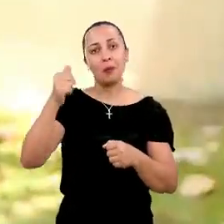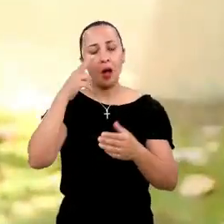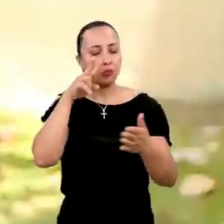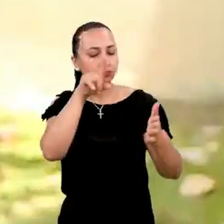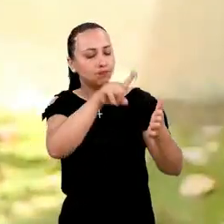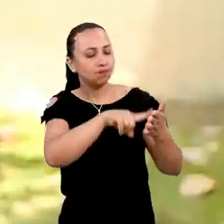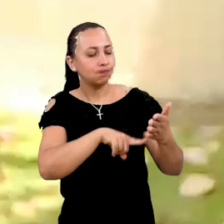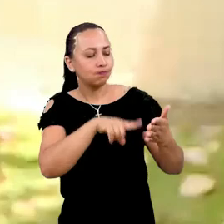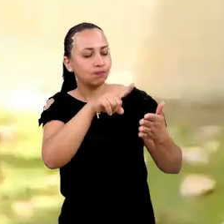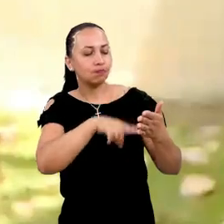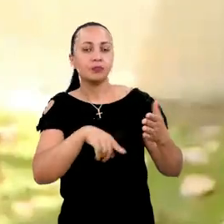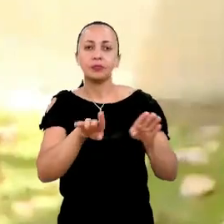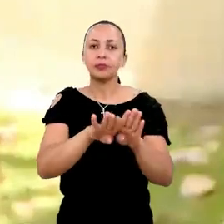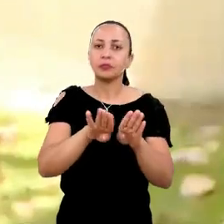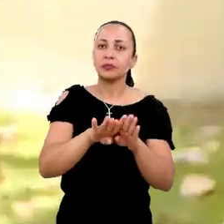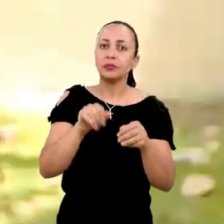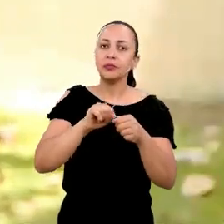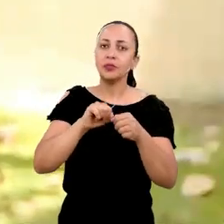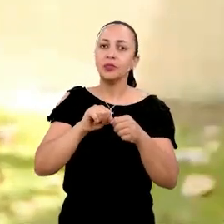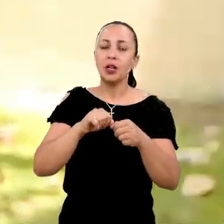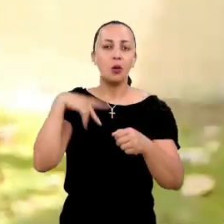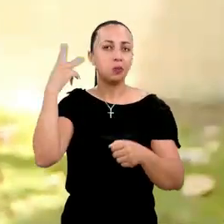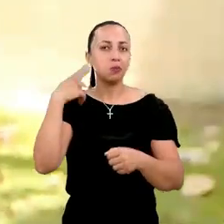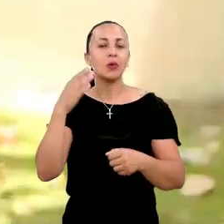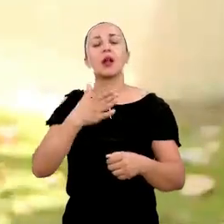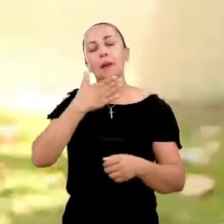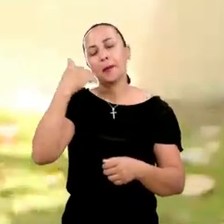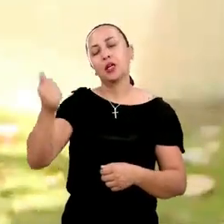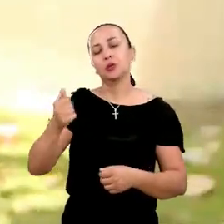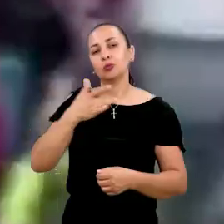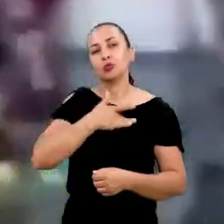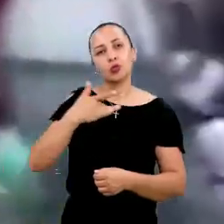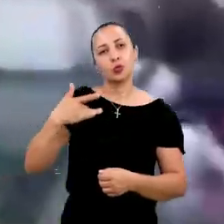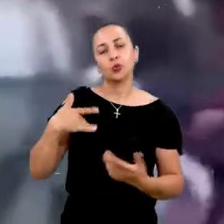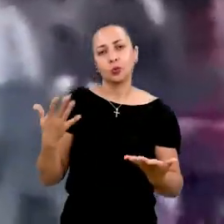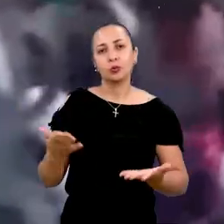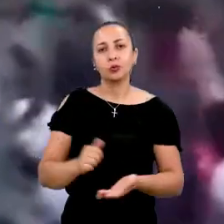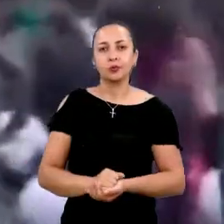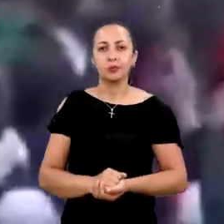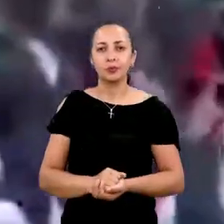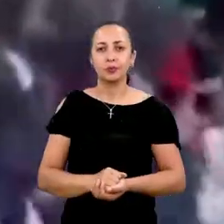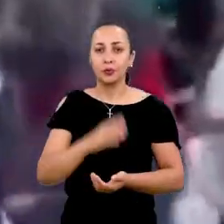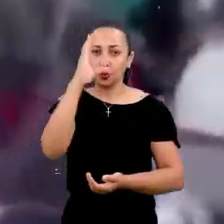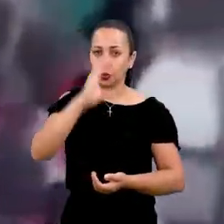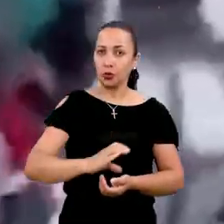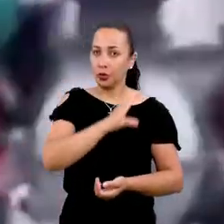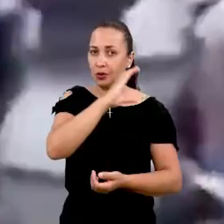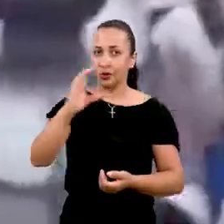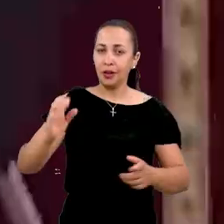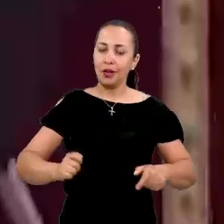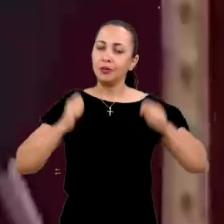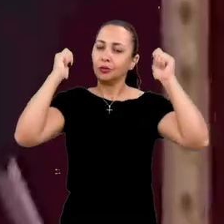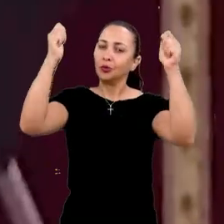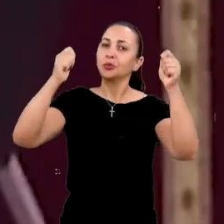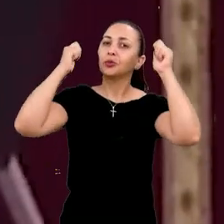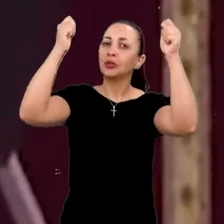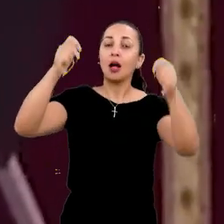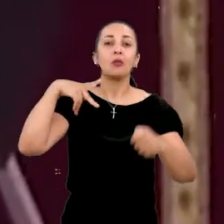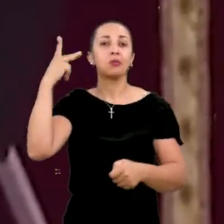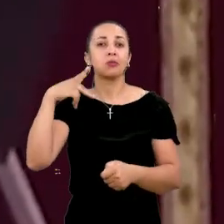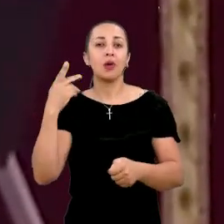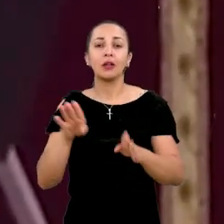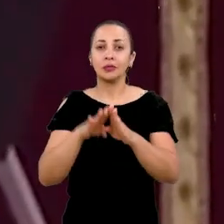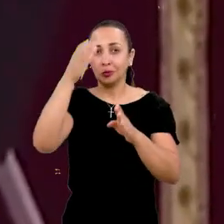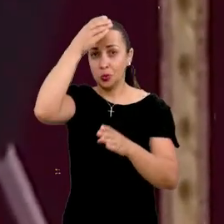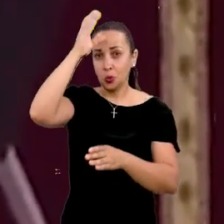melhor análise e também exercer uma política mais sadia. O catolicismo e suas manifestações face à